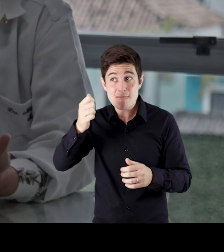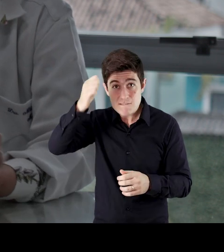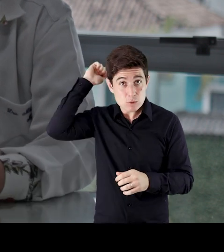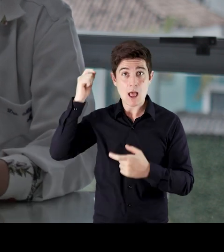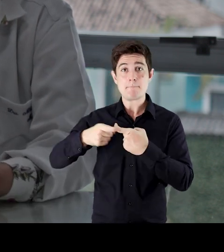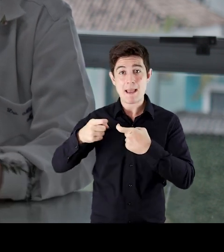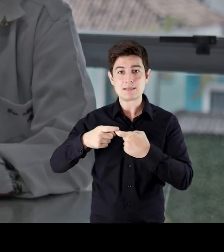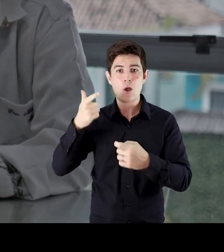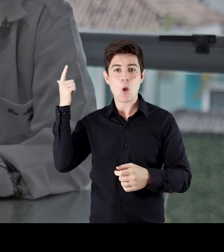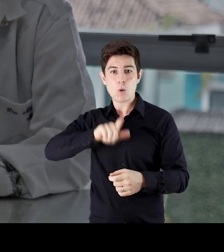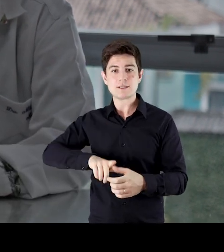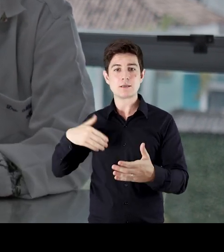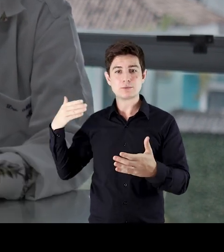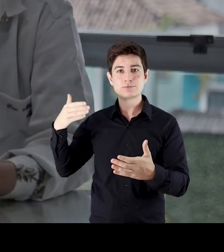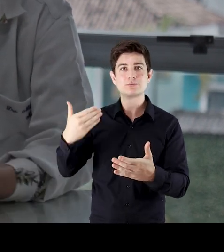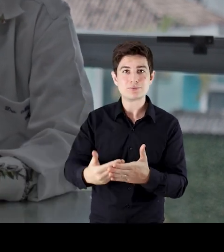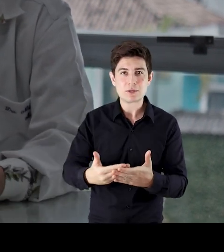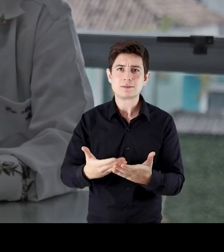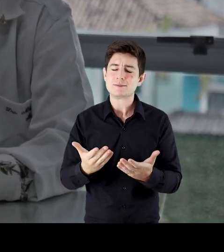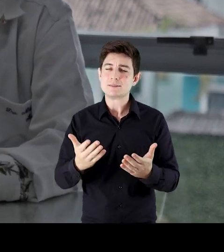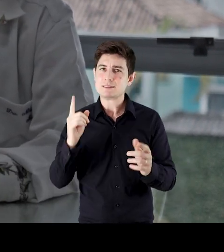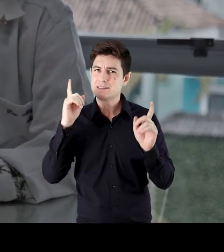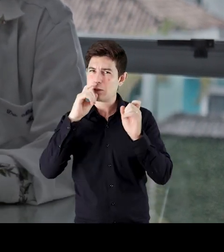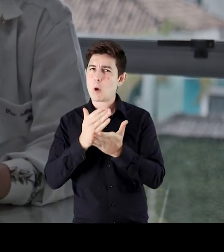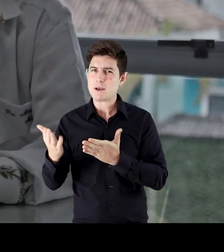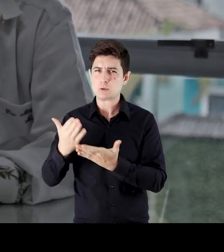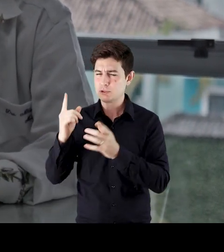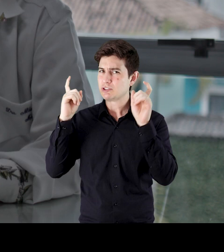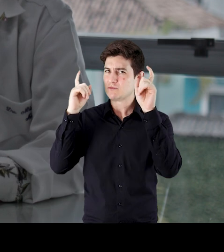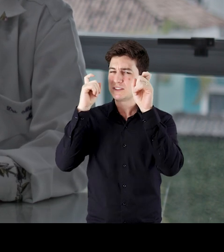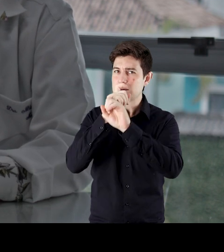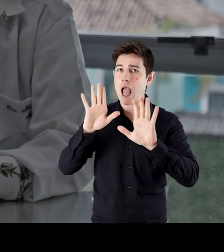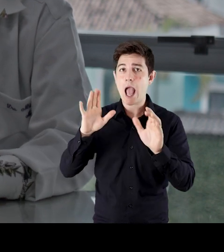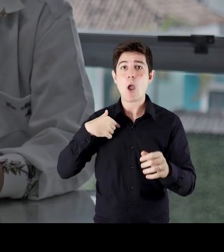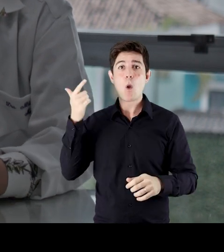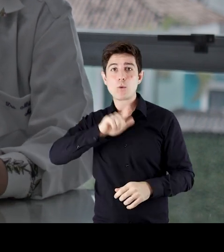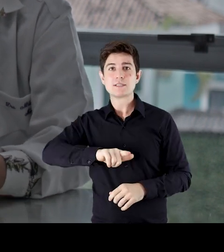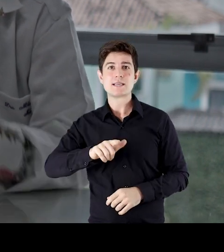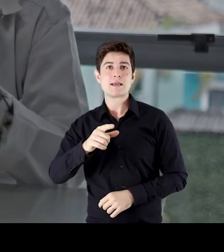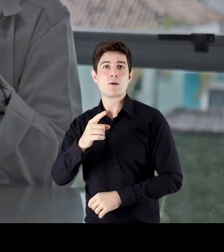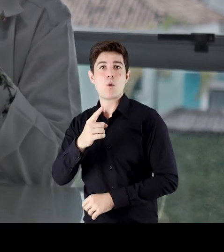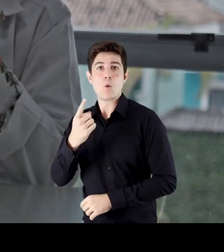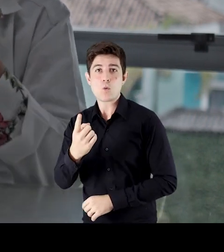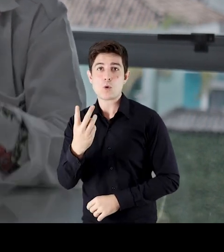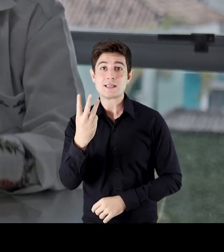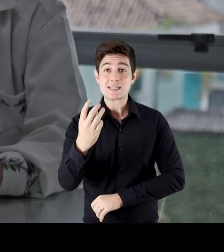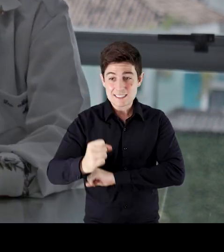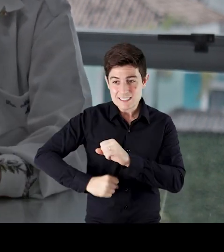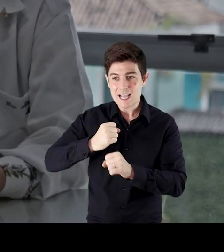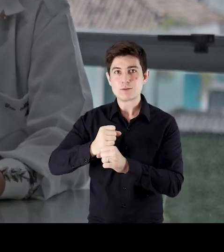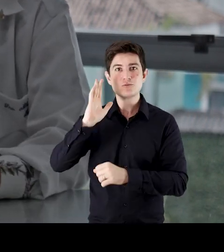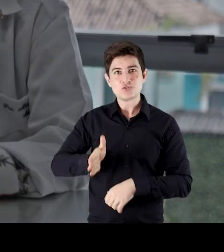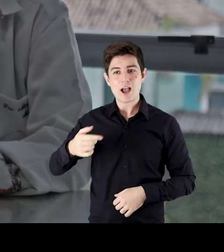forma horrível, vendo o cadáver. E quando finalmente eu fui para a clínica, no 3º ano, que a